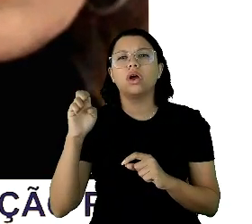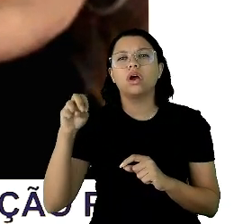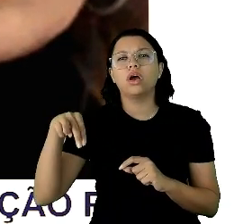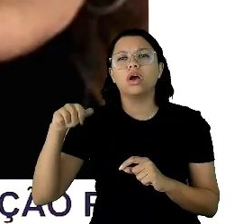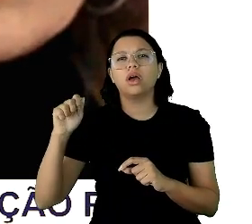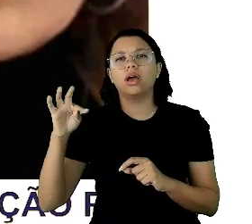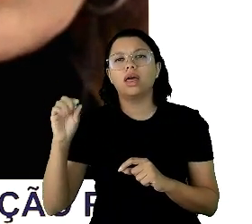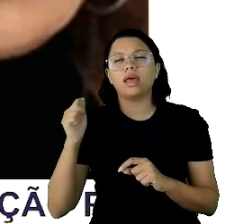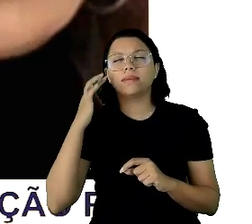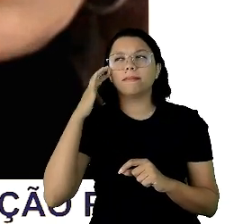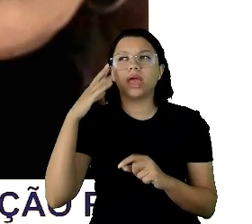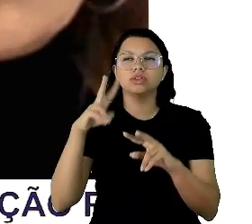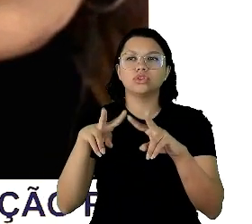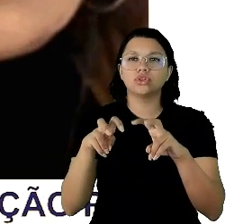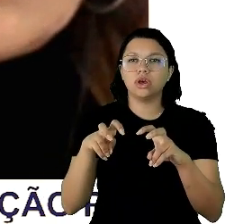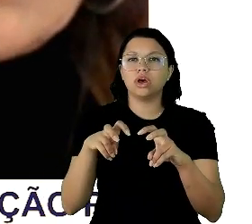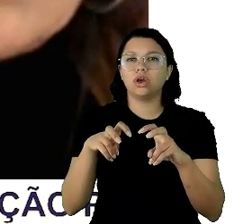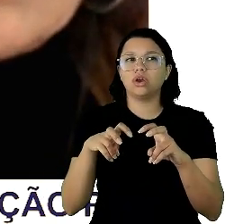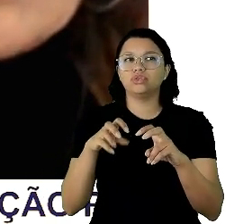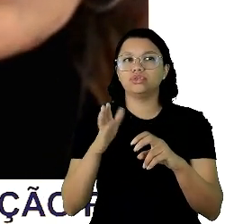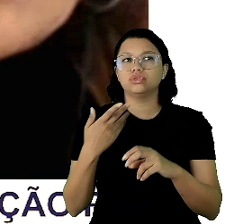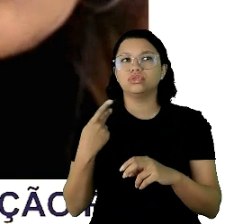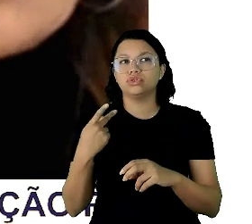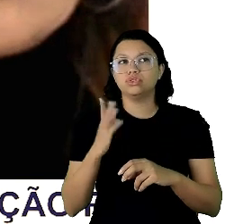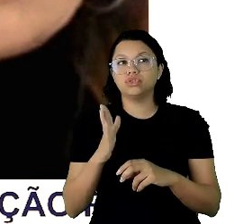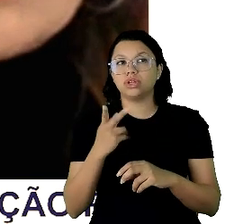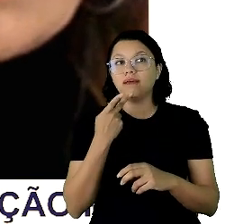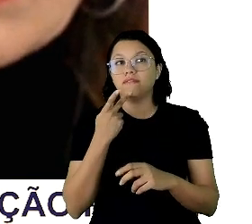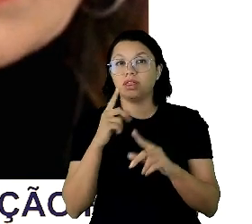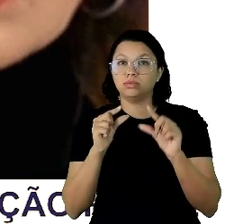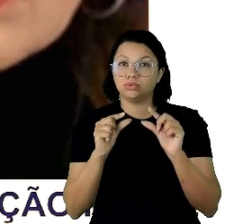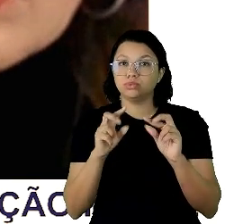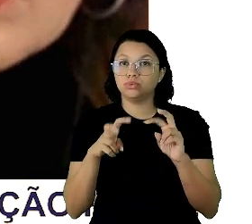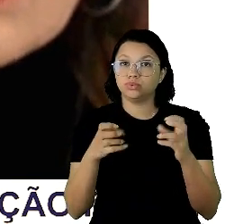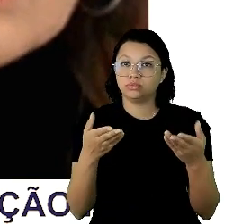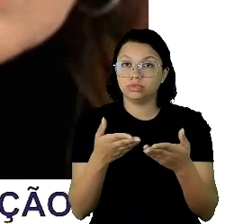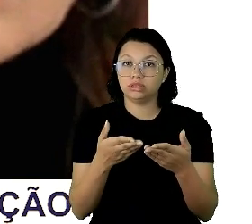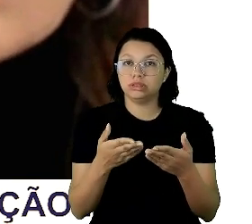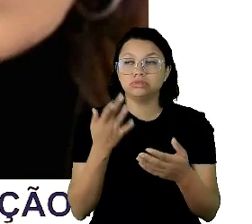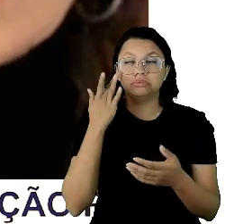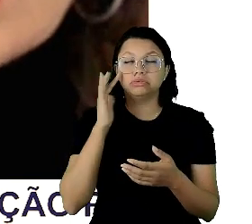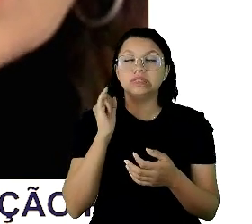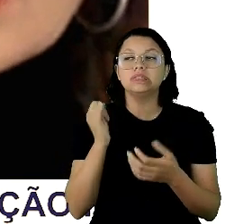já falamos um pouco disso, não sei se você gostaria de acrescentar algo mais.